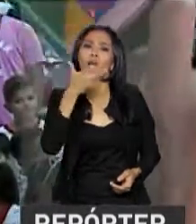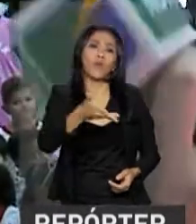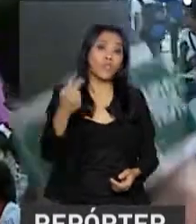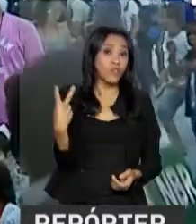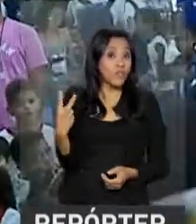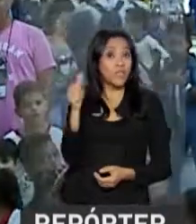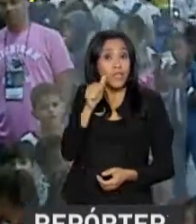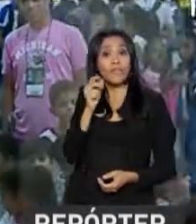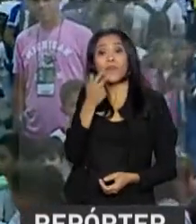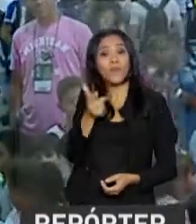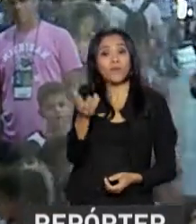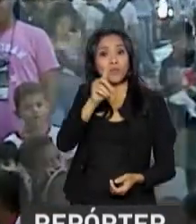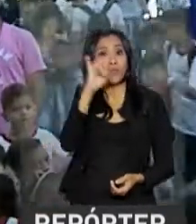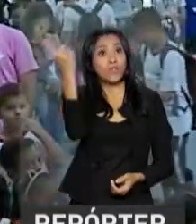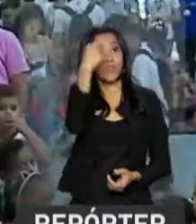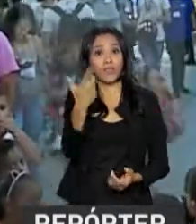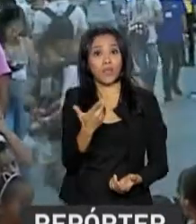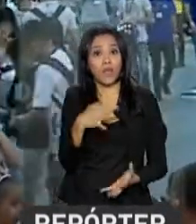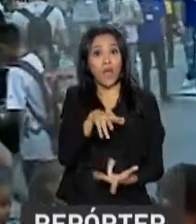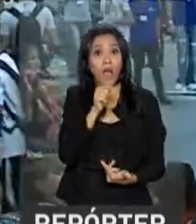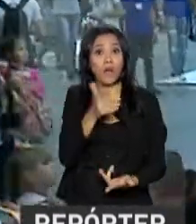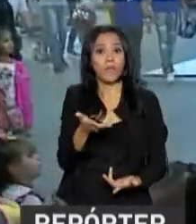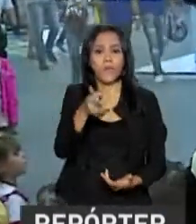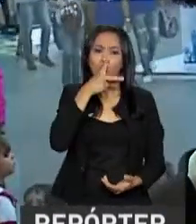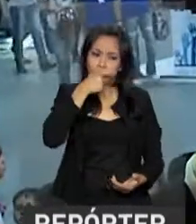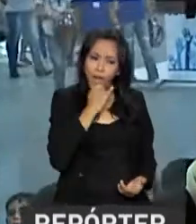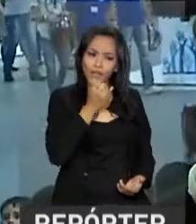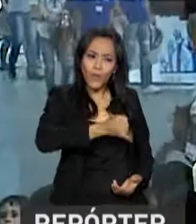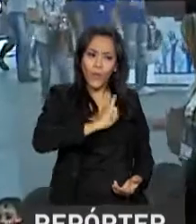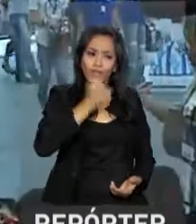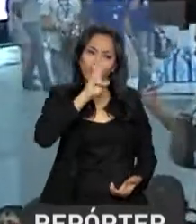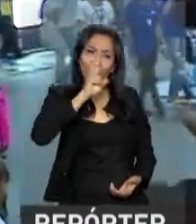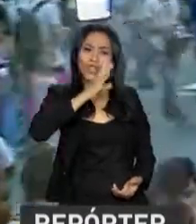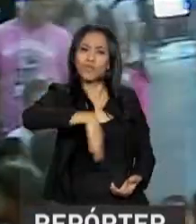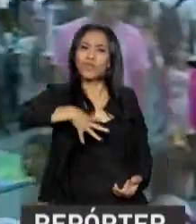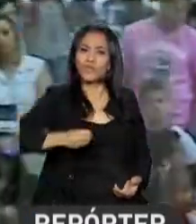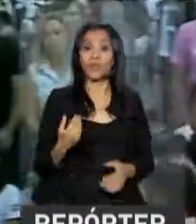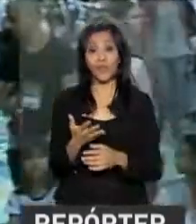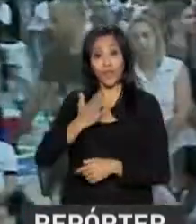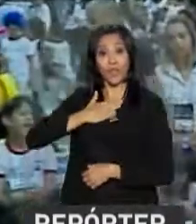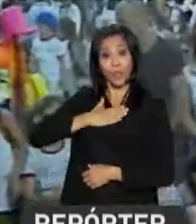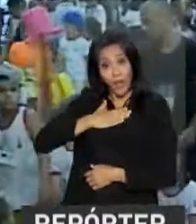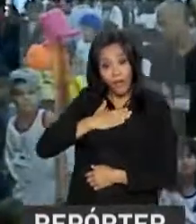hoje, Dia Mundial da Água? Bom, o meu recado é que os pais contem muitas histórias para os seus filhos. E o meu